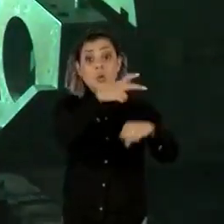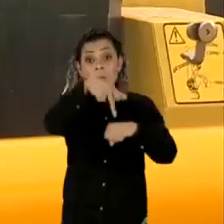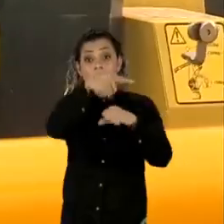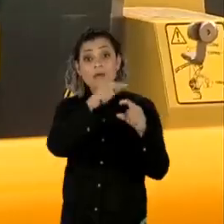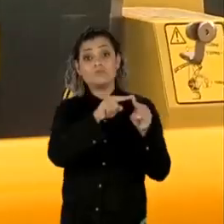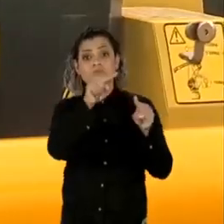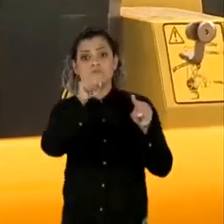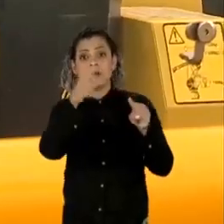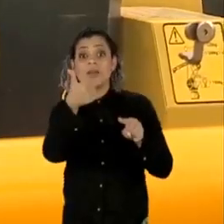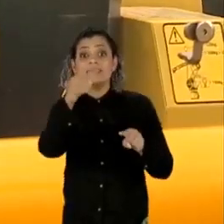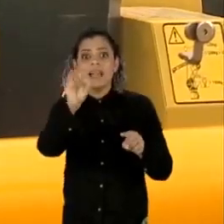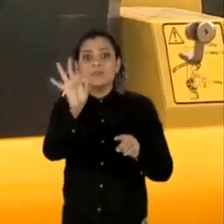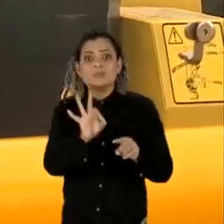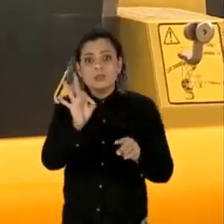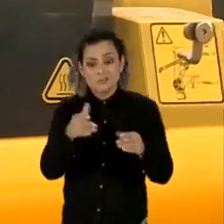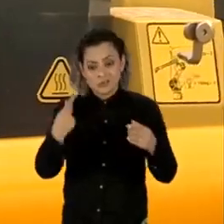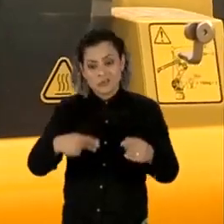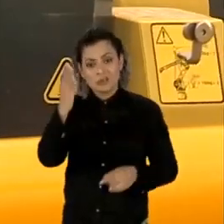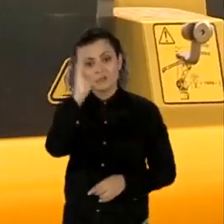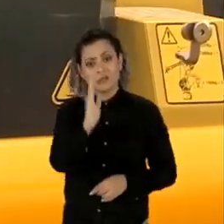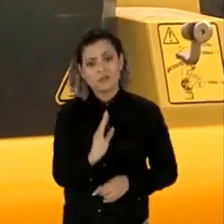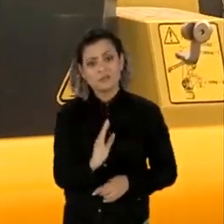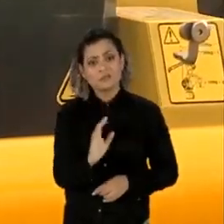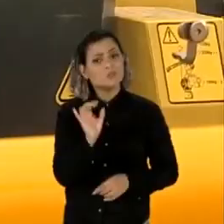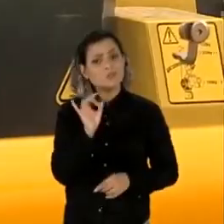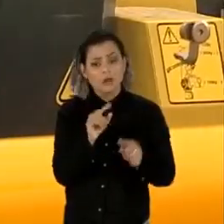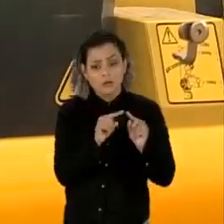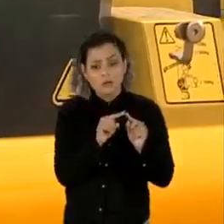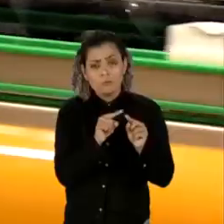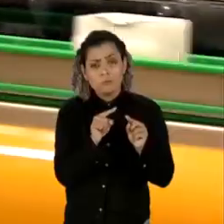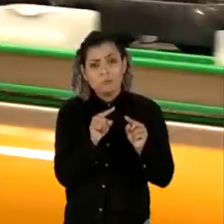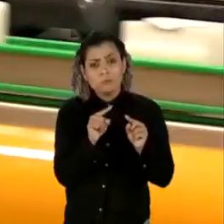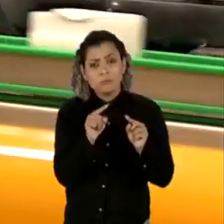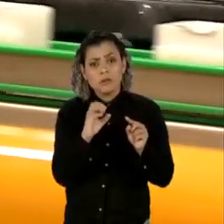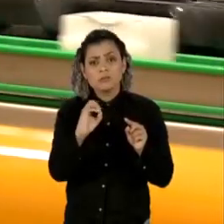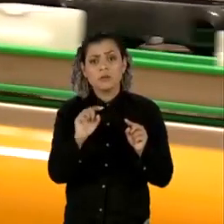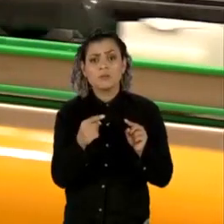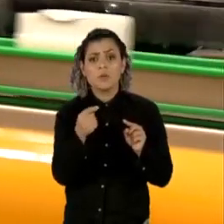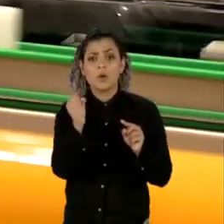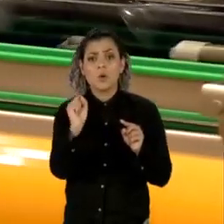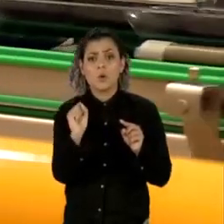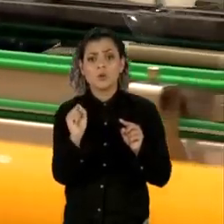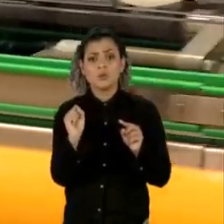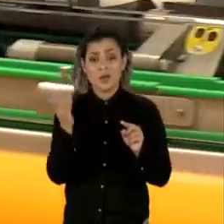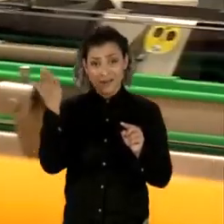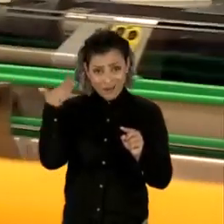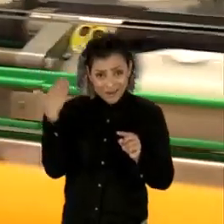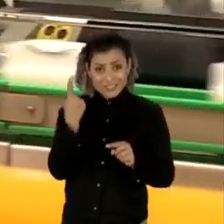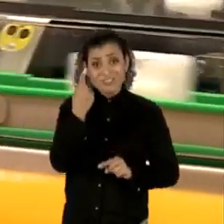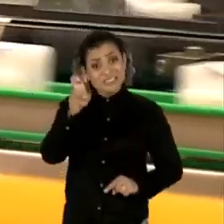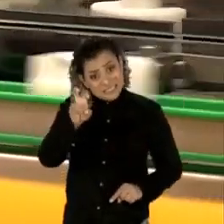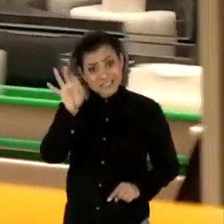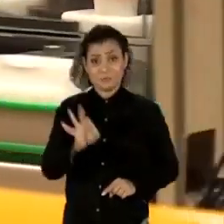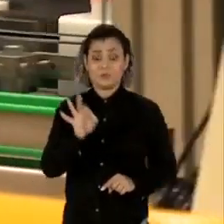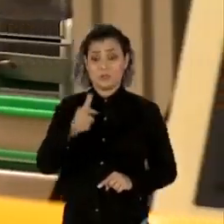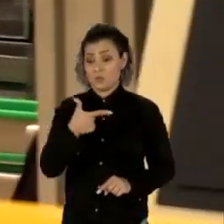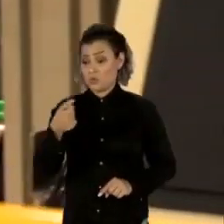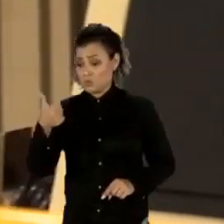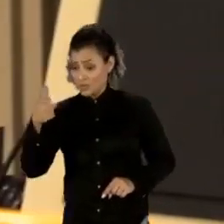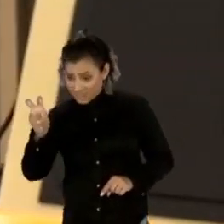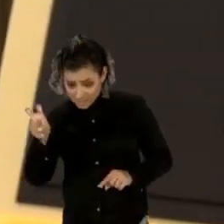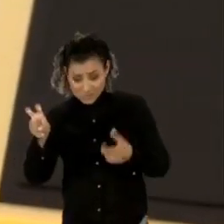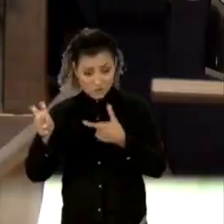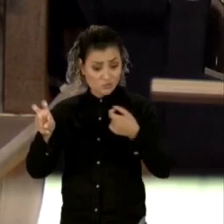enquanto aqui no brasil idade não recuperou o patamar que estava antes da receção do período entre 2015 e